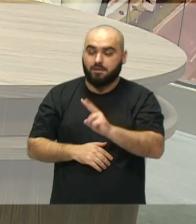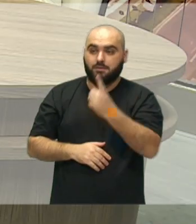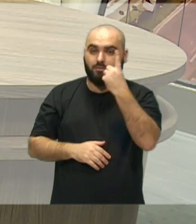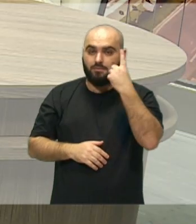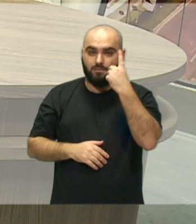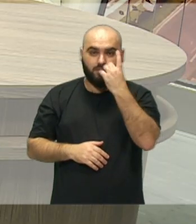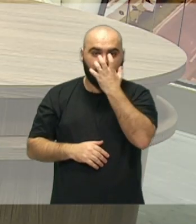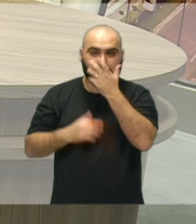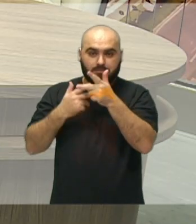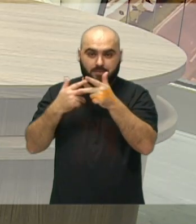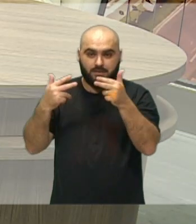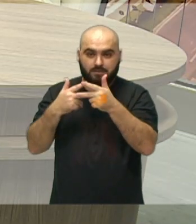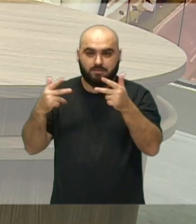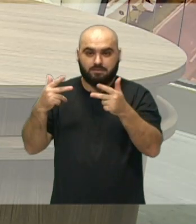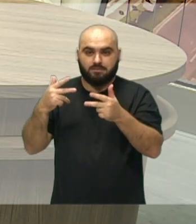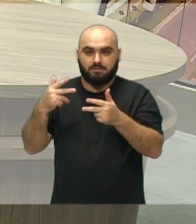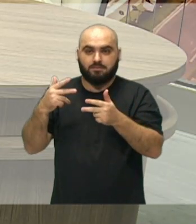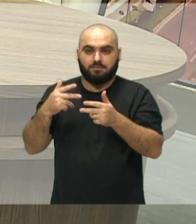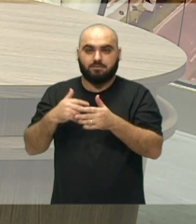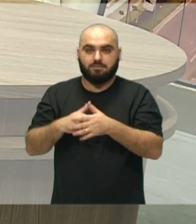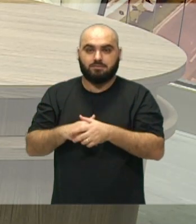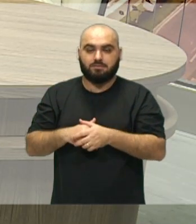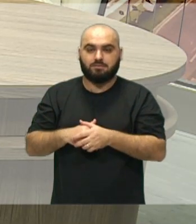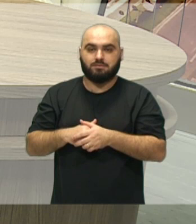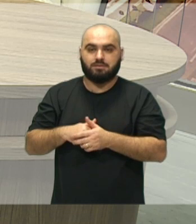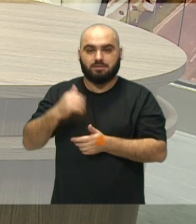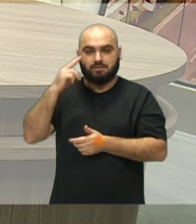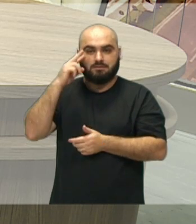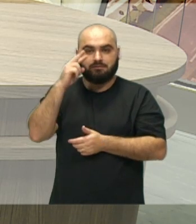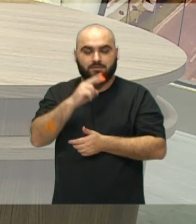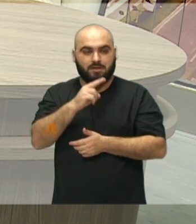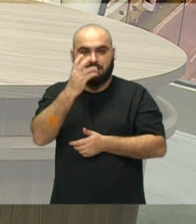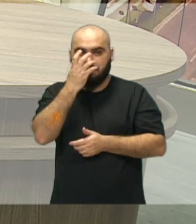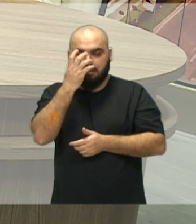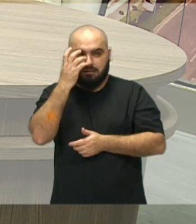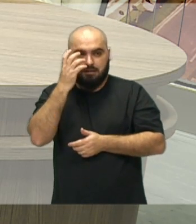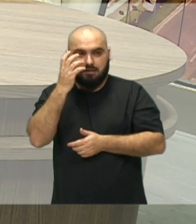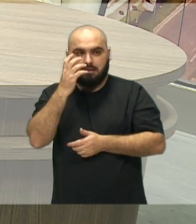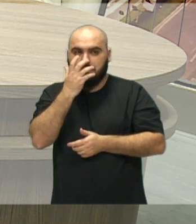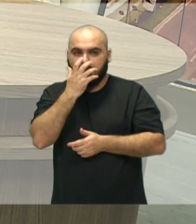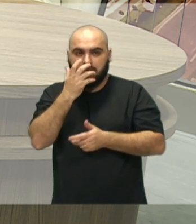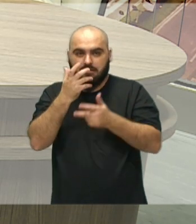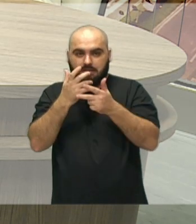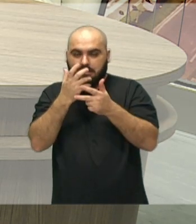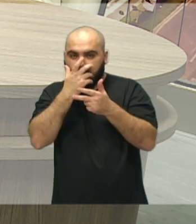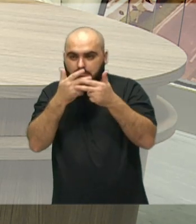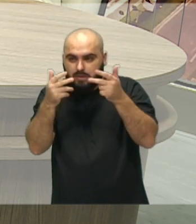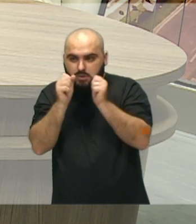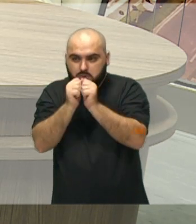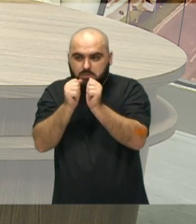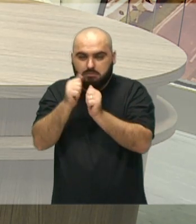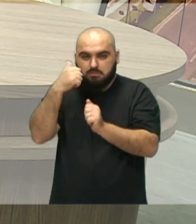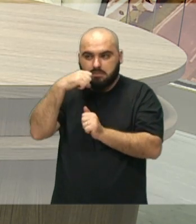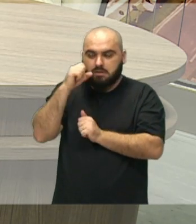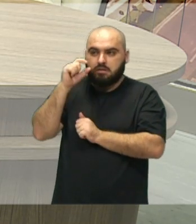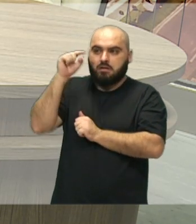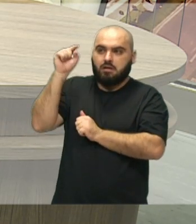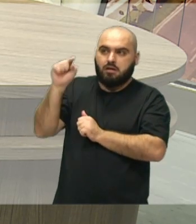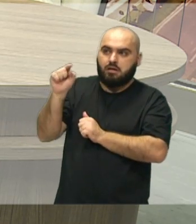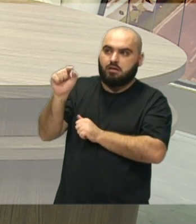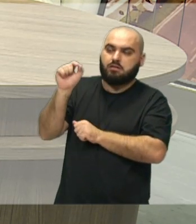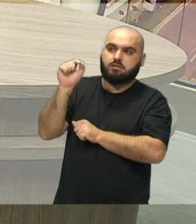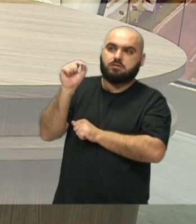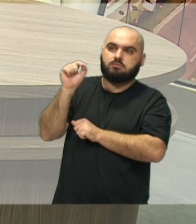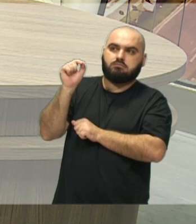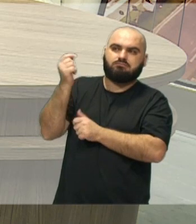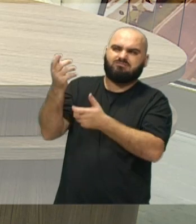ele cruzou o animal com uma mãe e tal, e aí ele começou a não querer mais caçar, e ele virou fotógrafo de